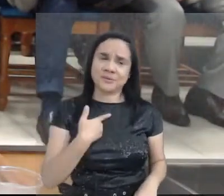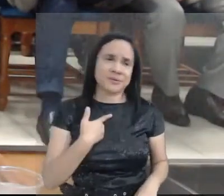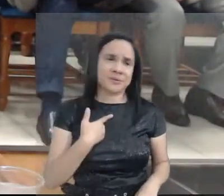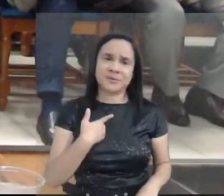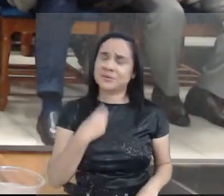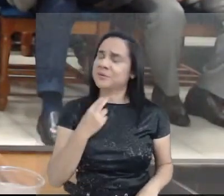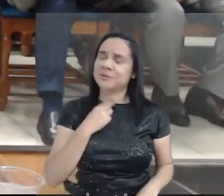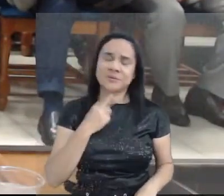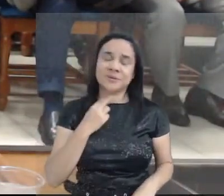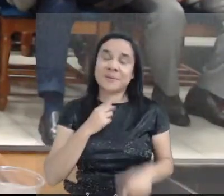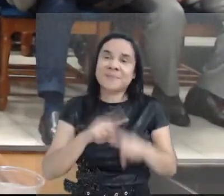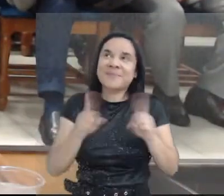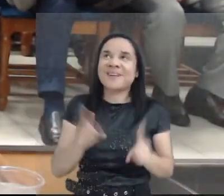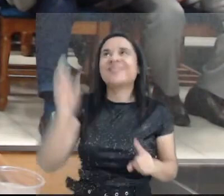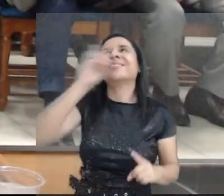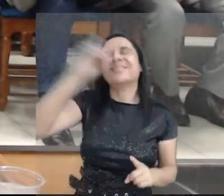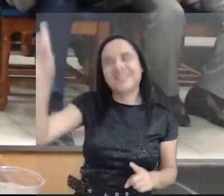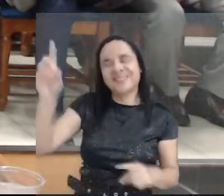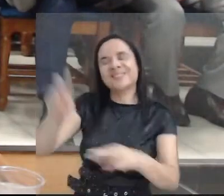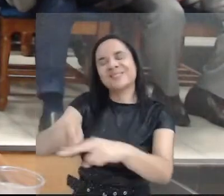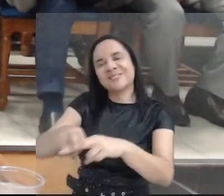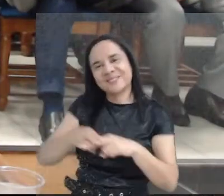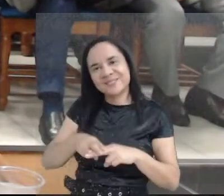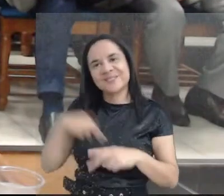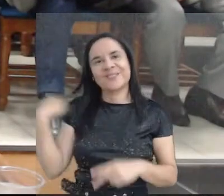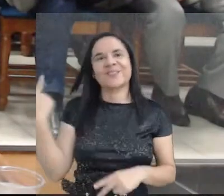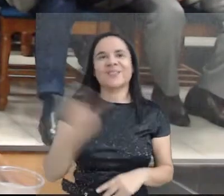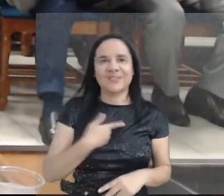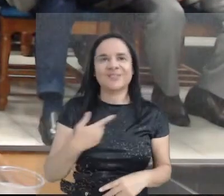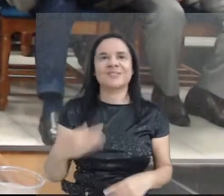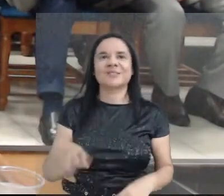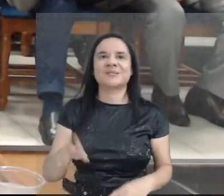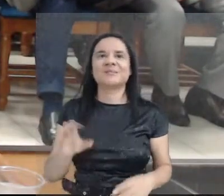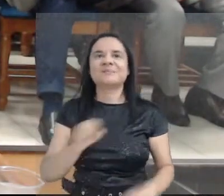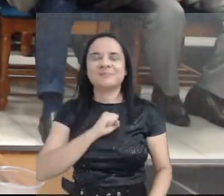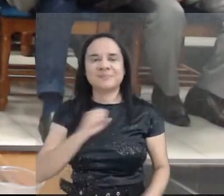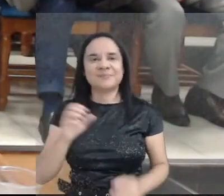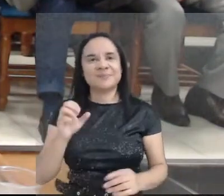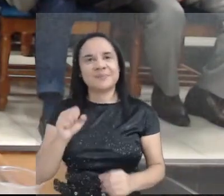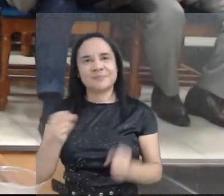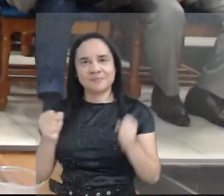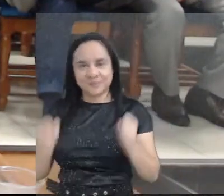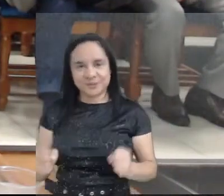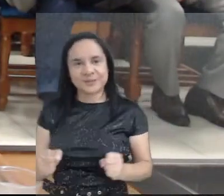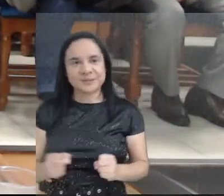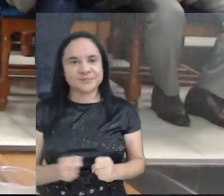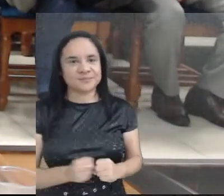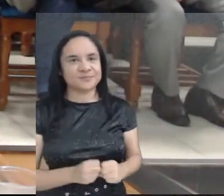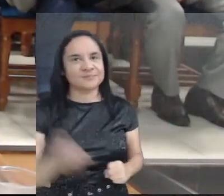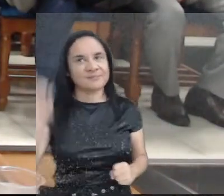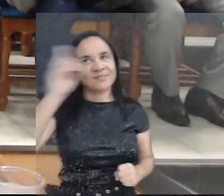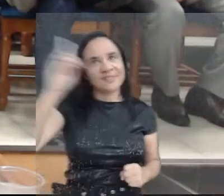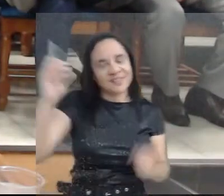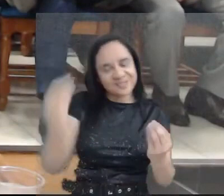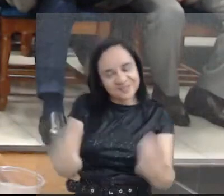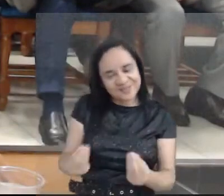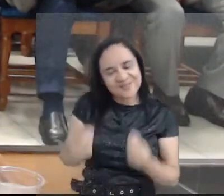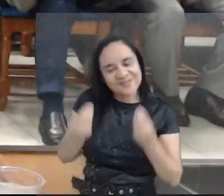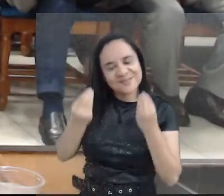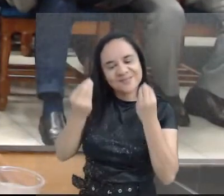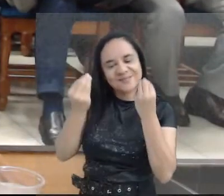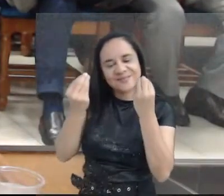nós estávamos no pacote. Olha para quem tem o teu lado e diga: Deus colocou você nesse pacote espiritual.